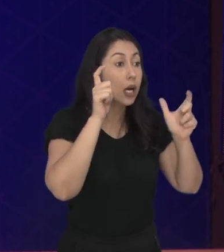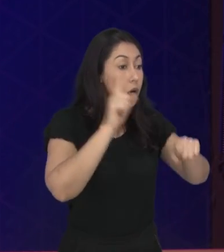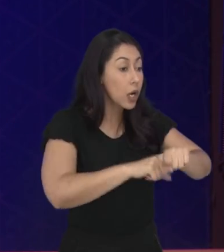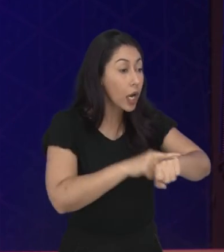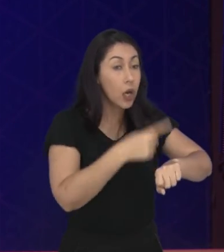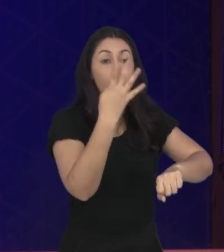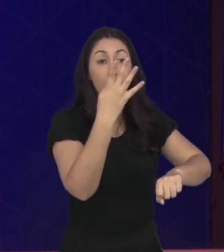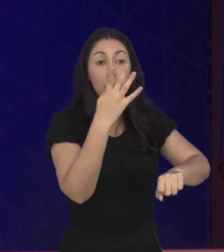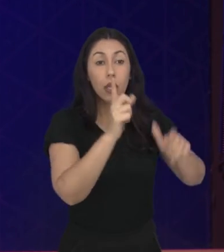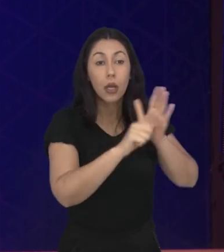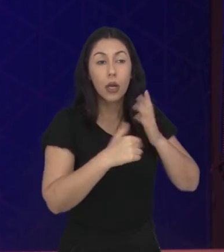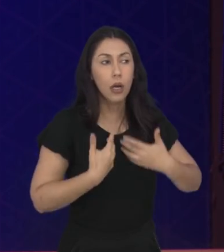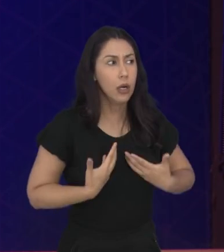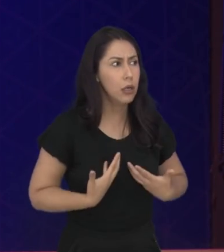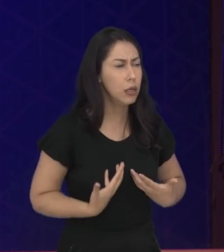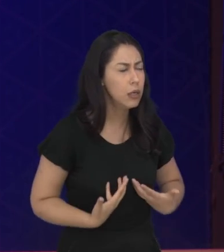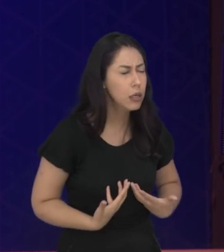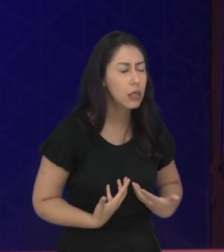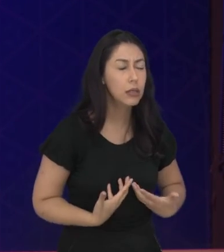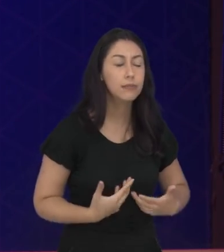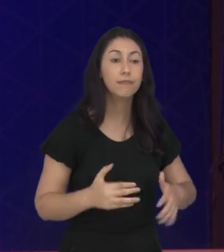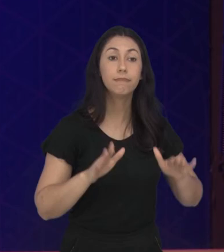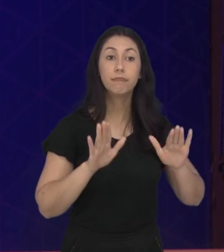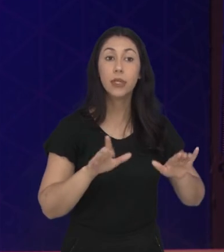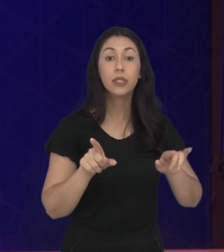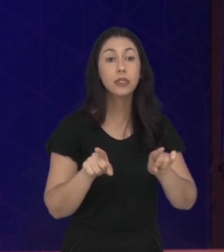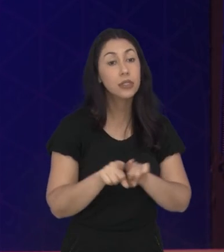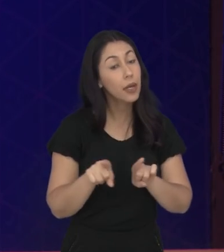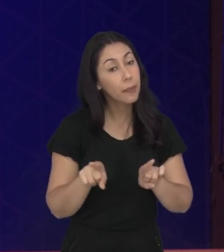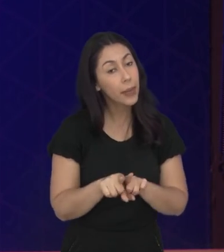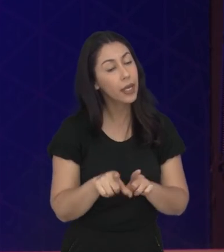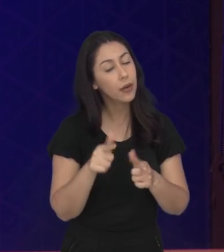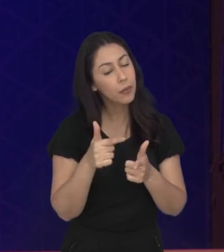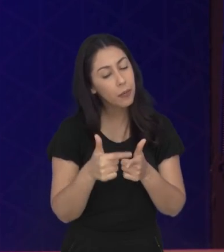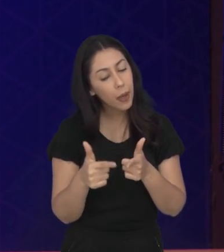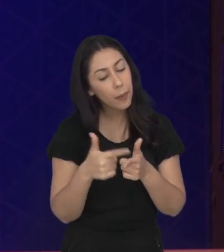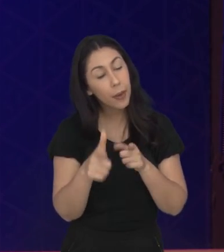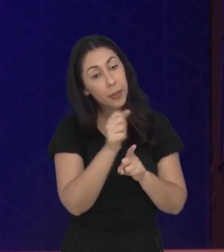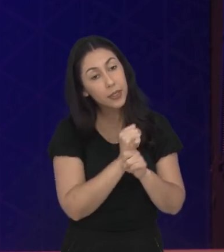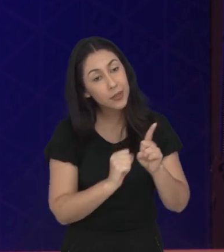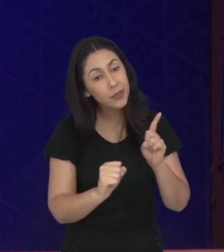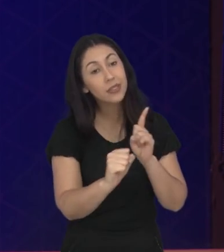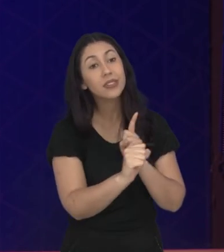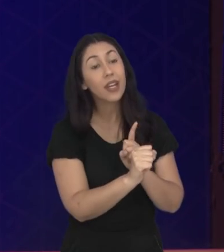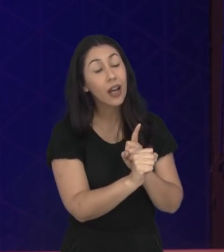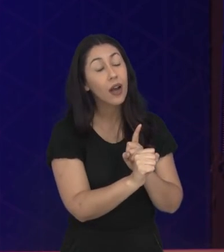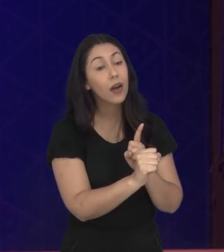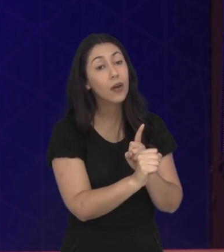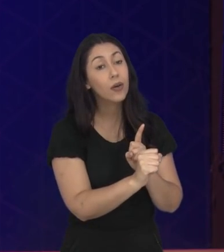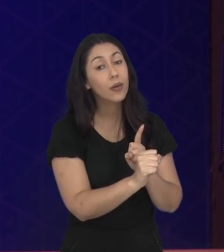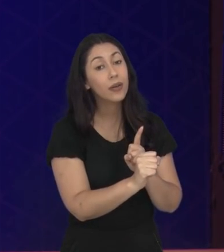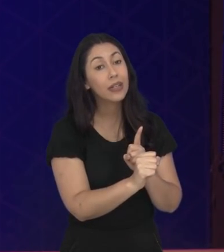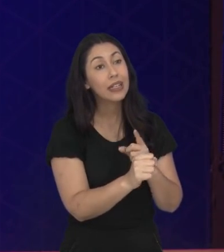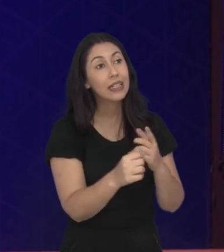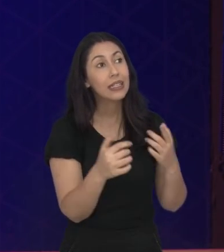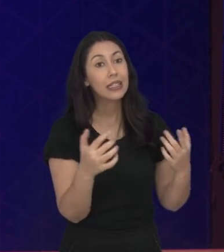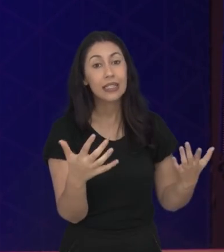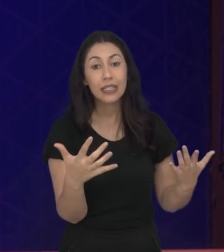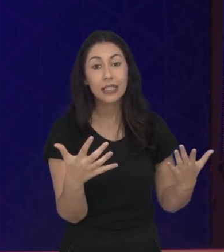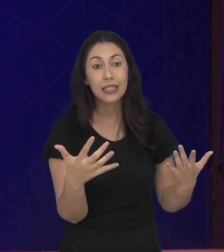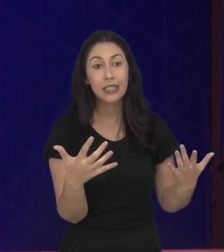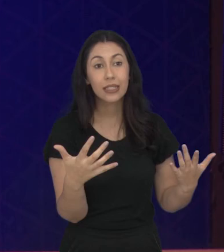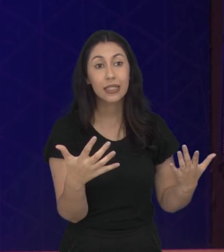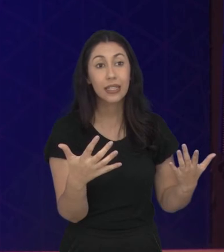tentando alcançar esse tipo de rotina, mas a gente também tem uma outra questão social que é muito ruim, que são a